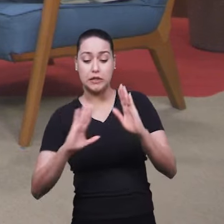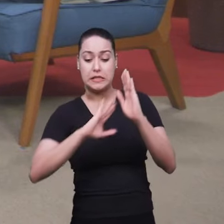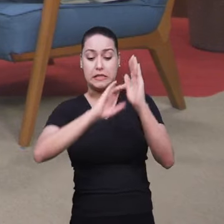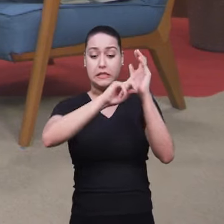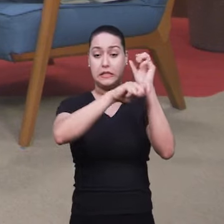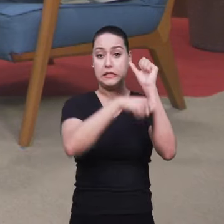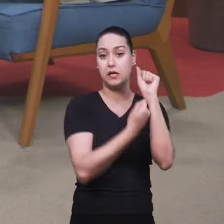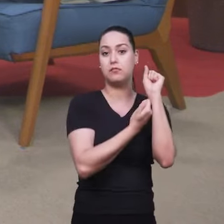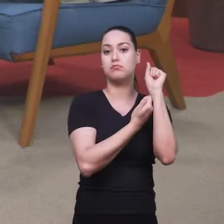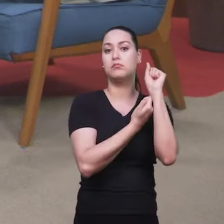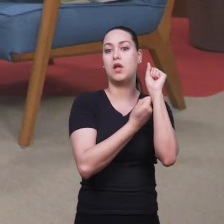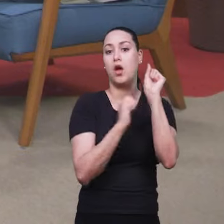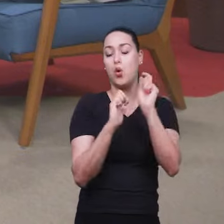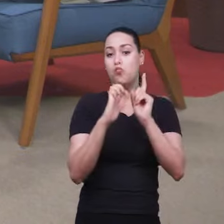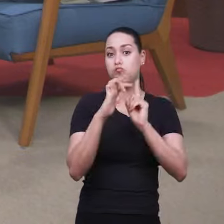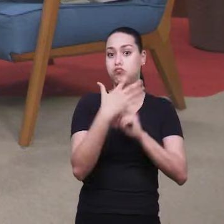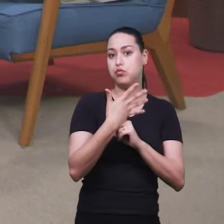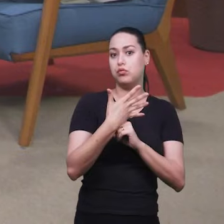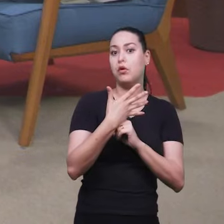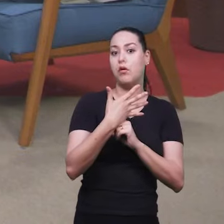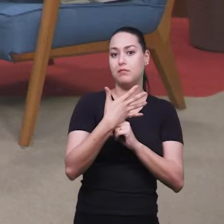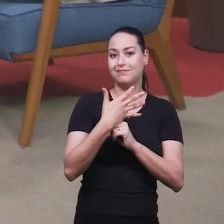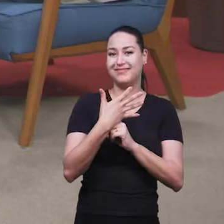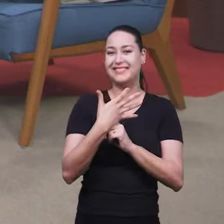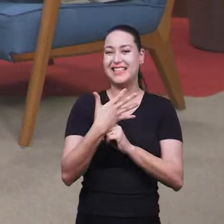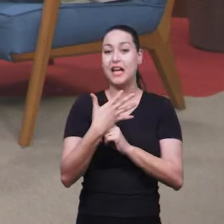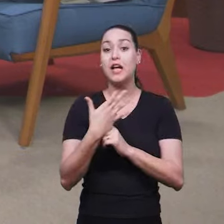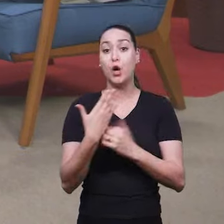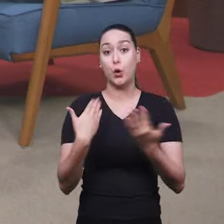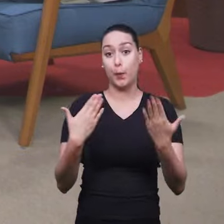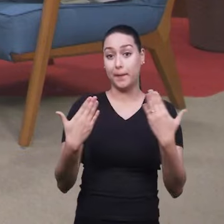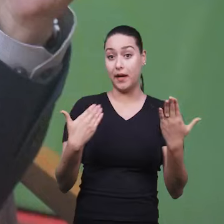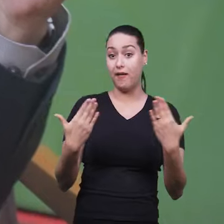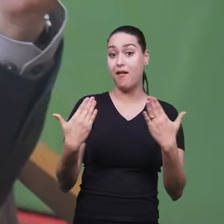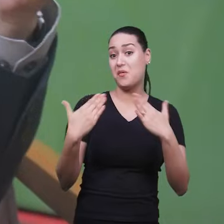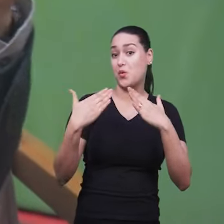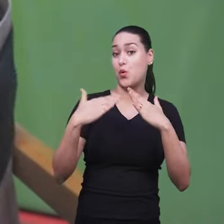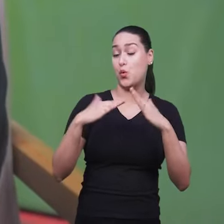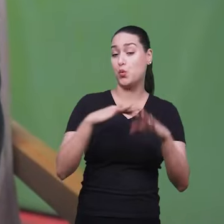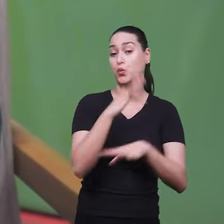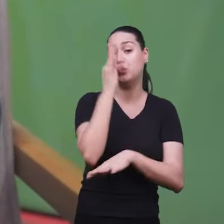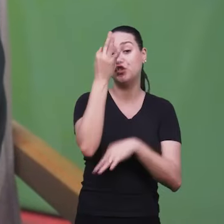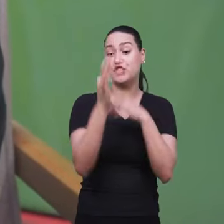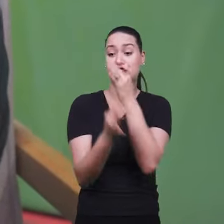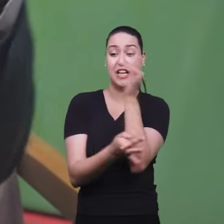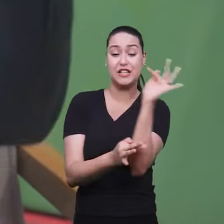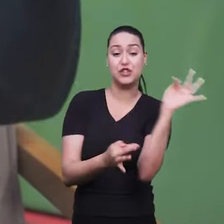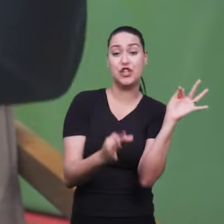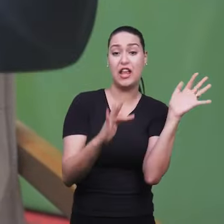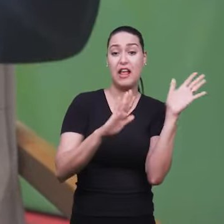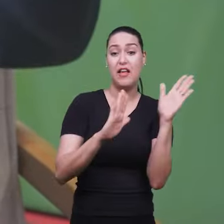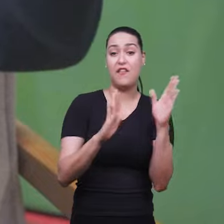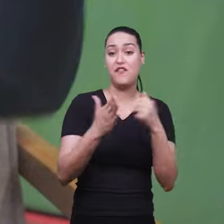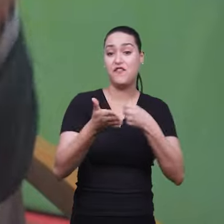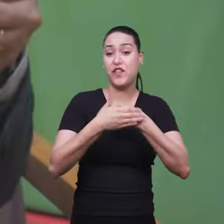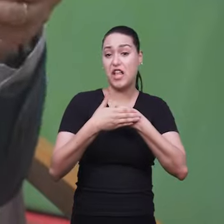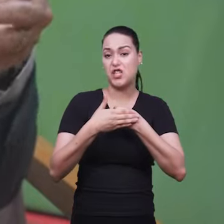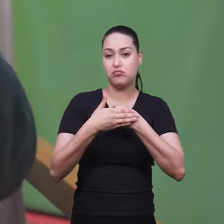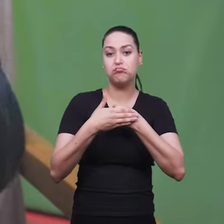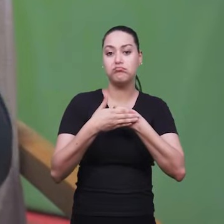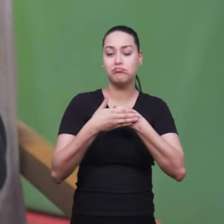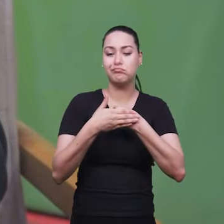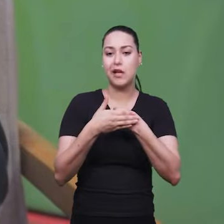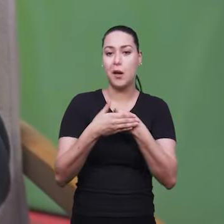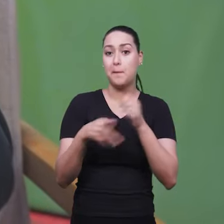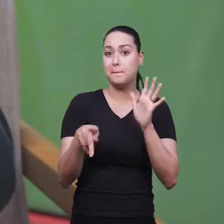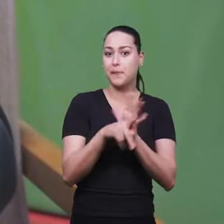protegido. Essa é a ideia de um jardim fechado, que não há como se entrar, pertence ao dono,